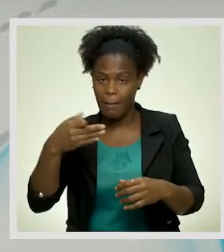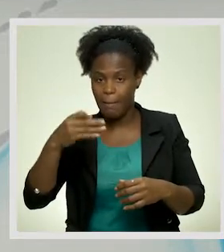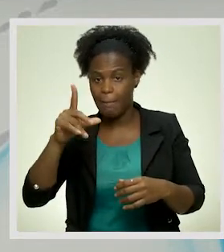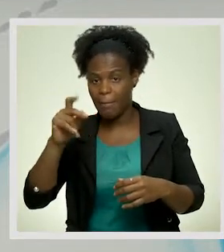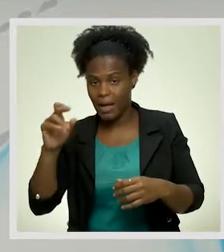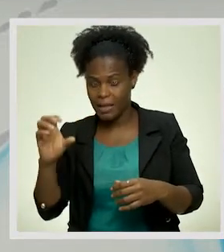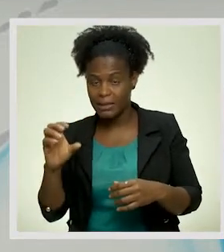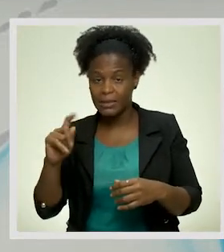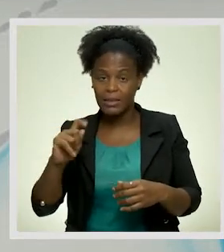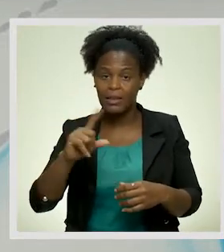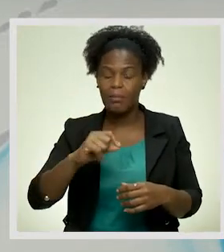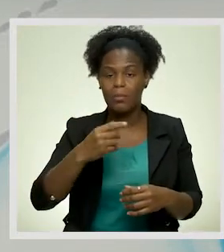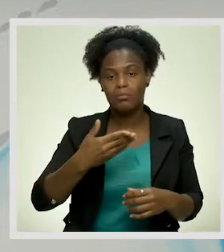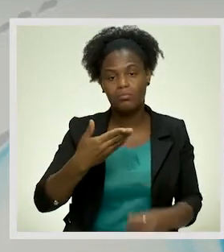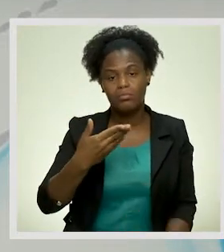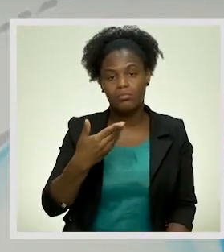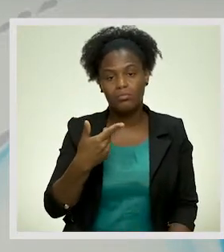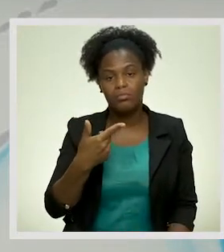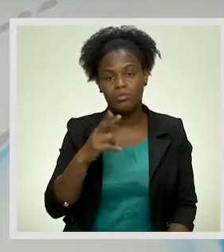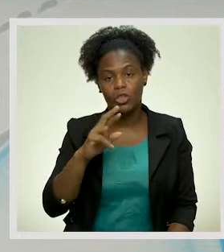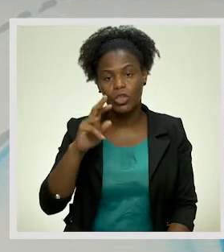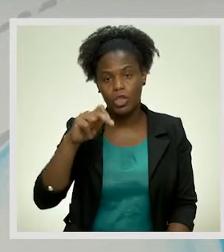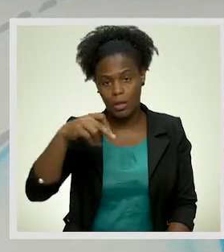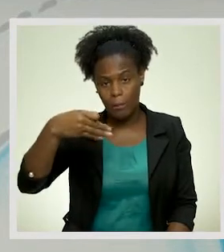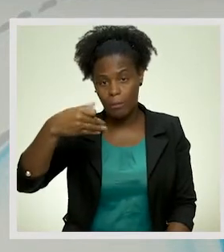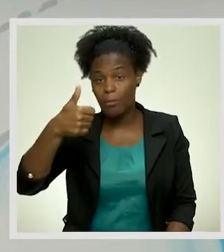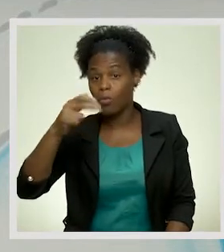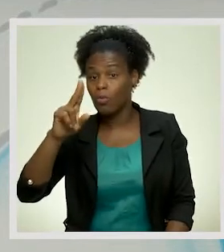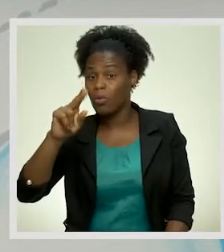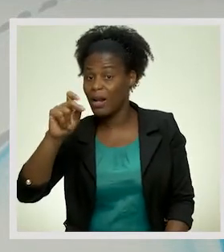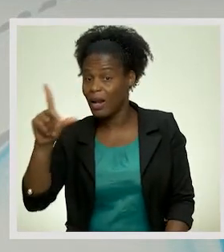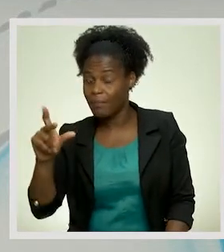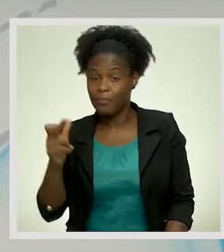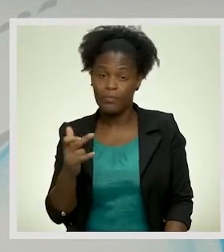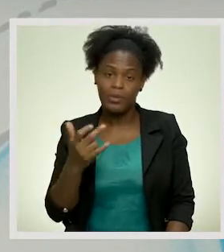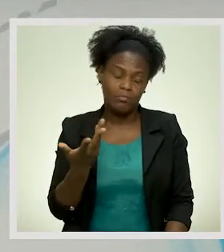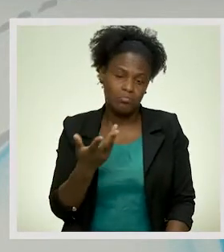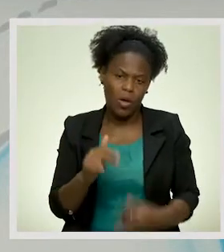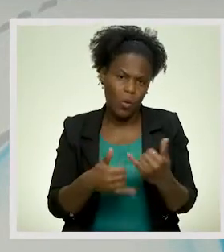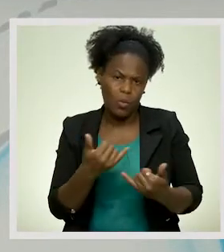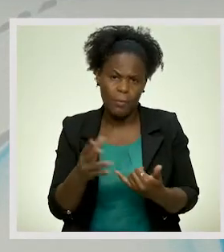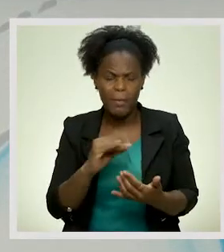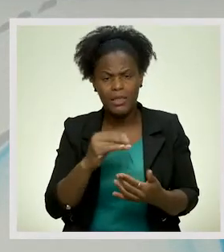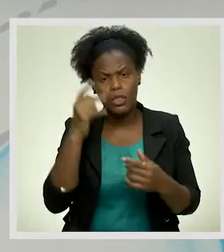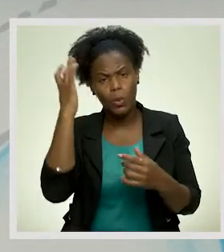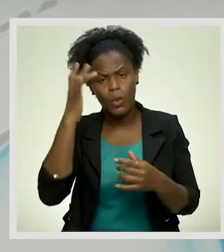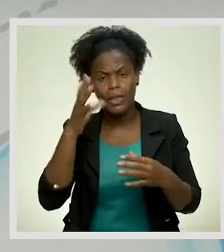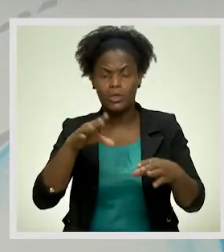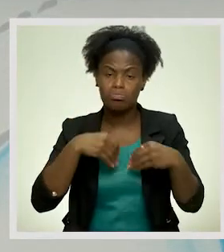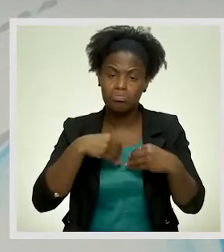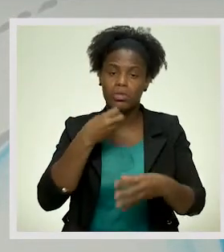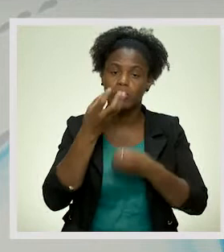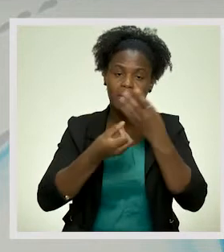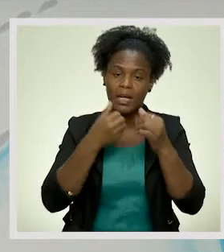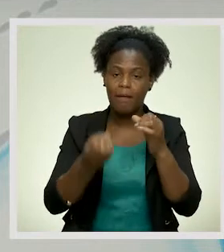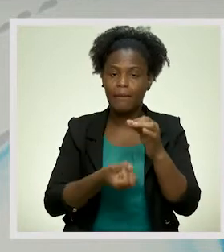Chamberlain e Moulton. E nós focamos na teoria que é mais aceite, que explica a formação do